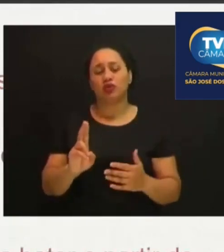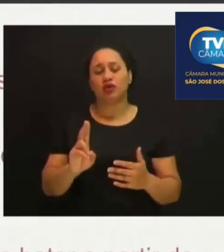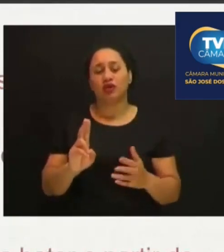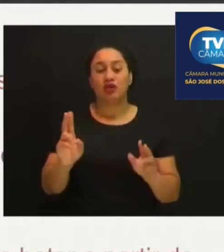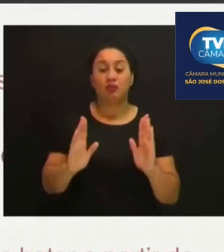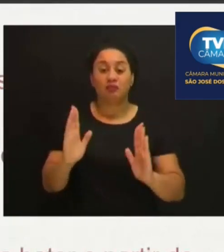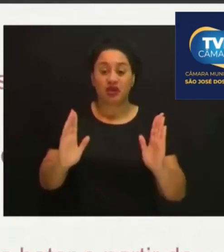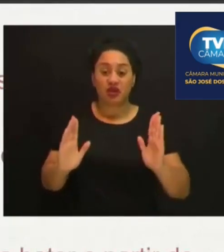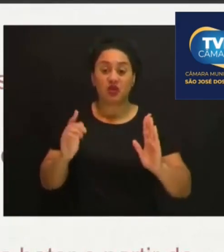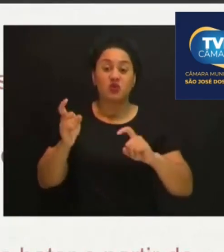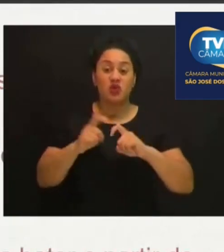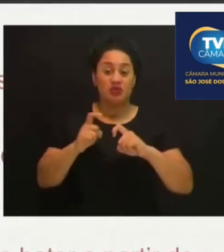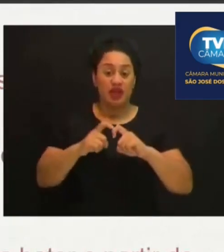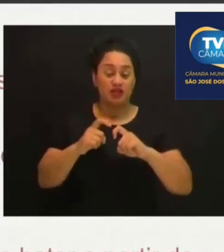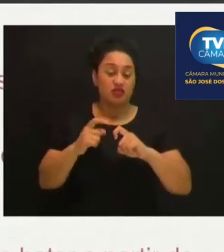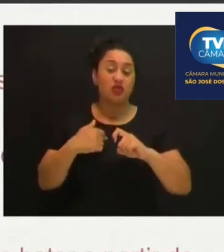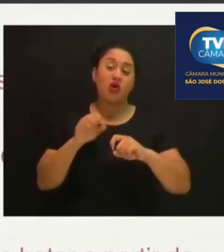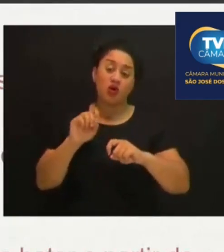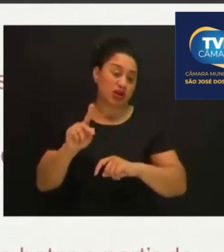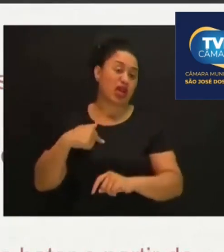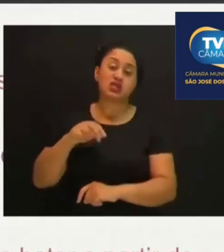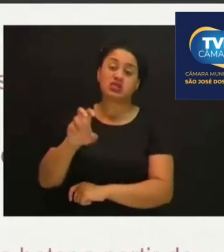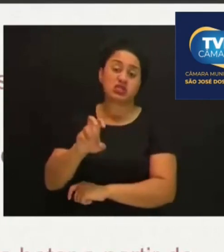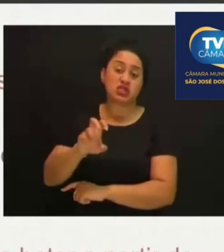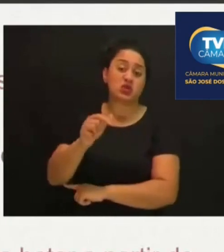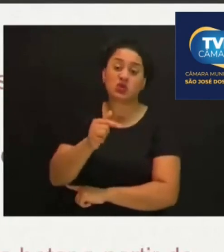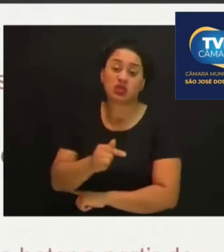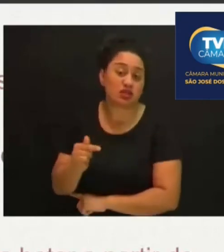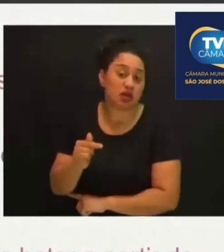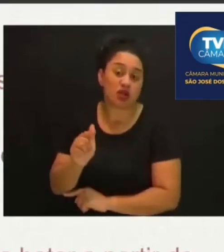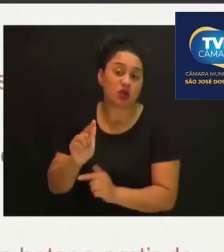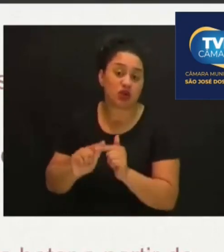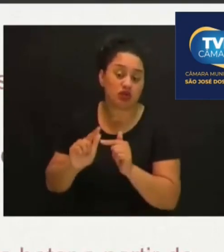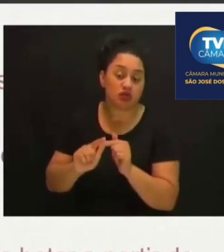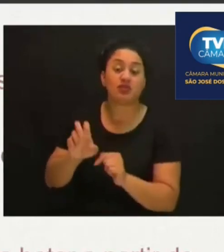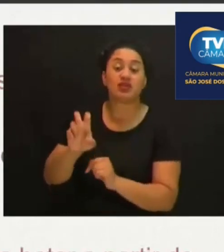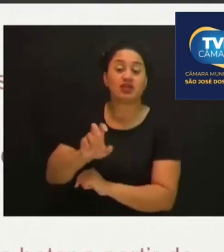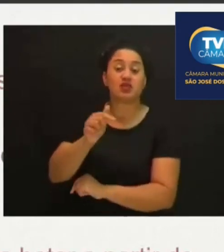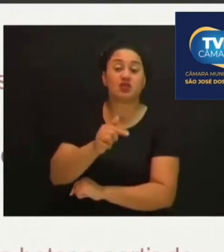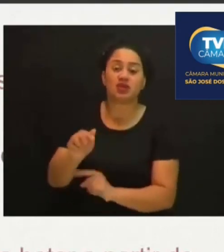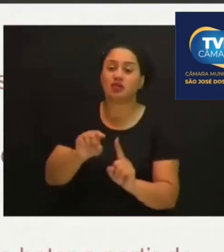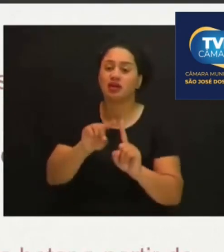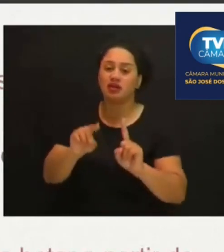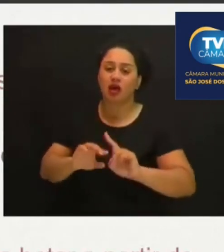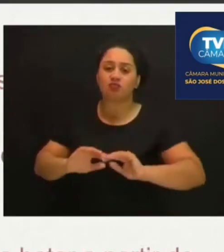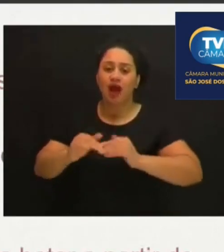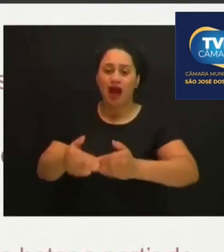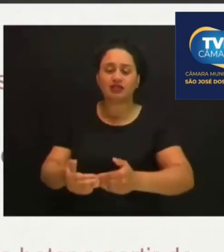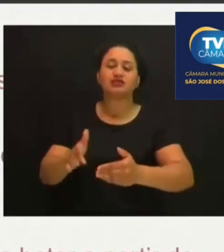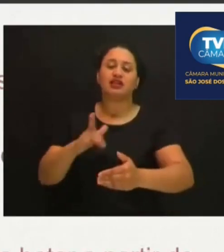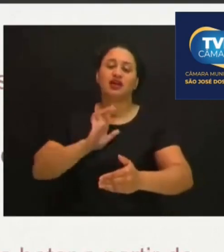que a medicina usa. Tudo bem, falamos em 5, não tem problema. 5 semanas de gestação, nós temos um coração que